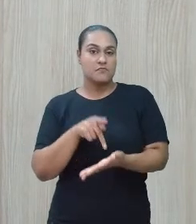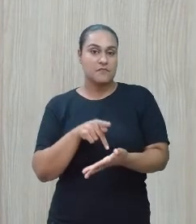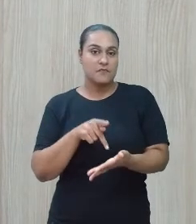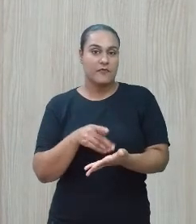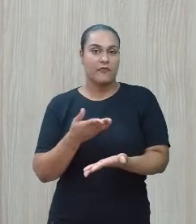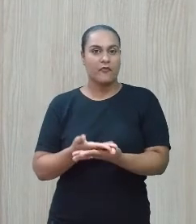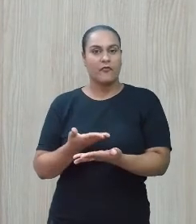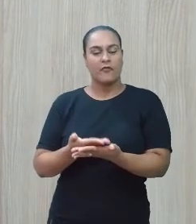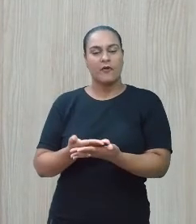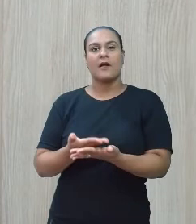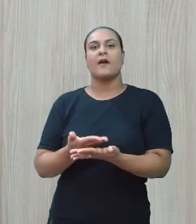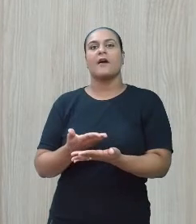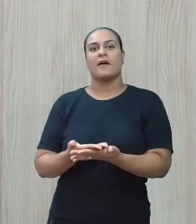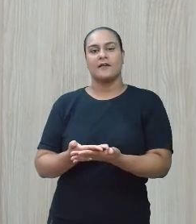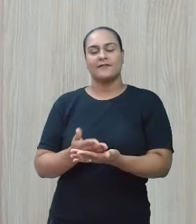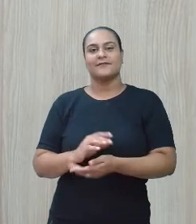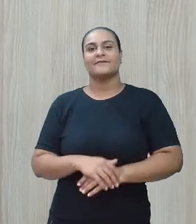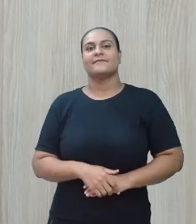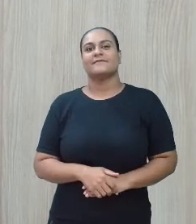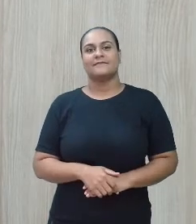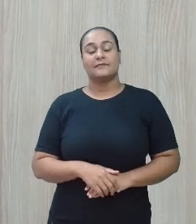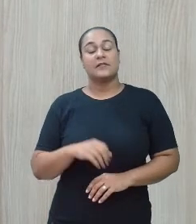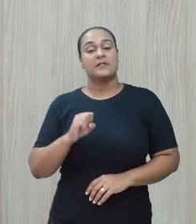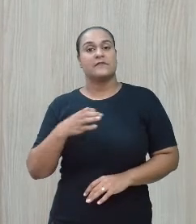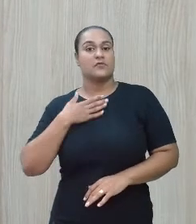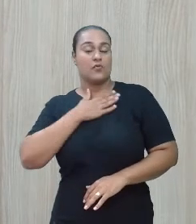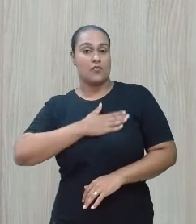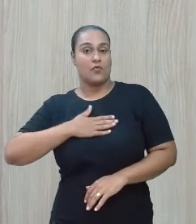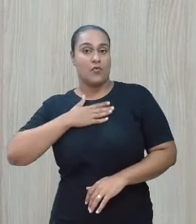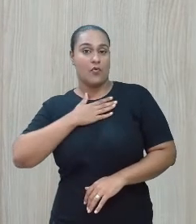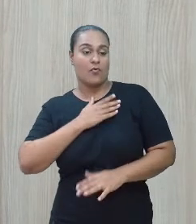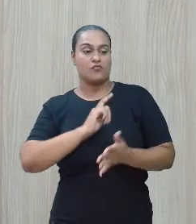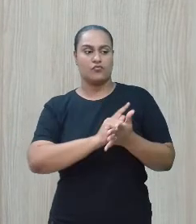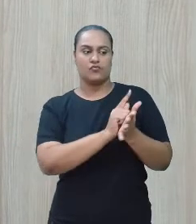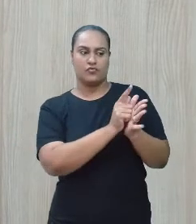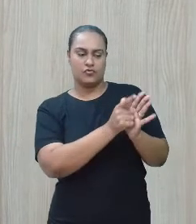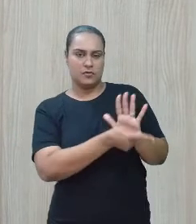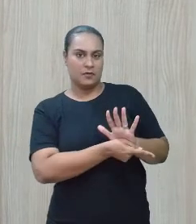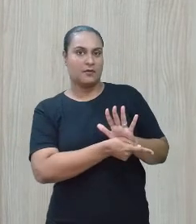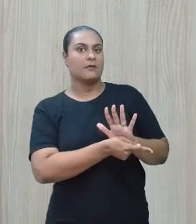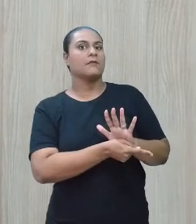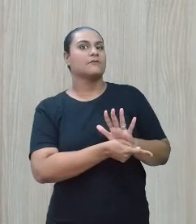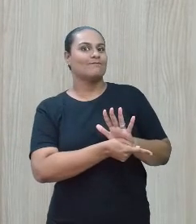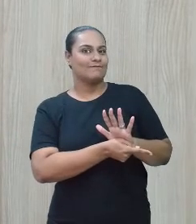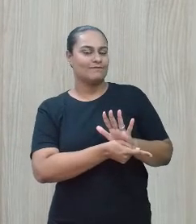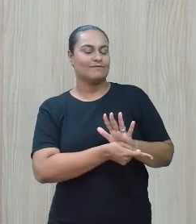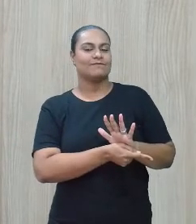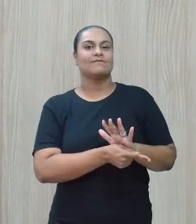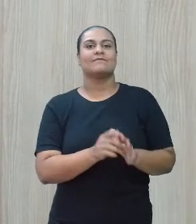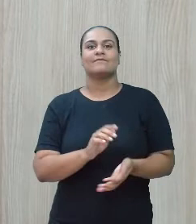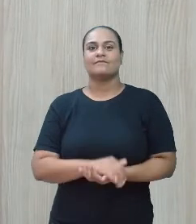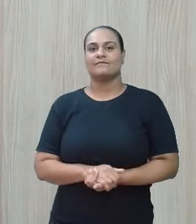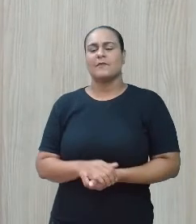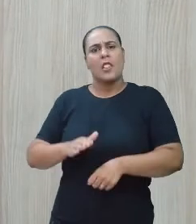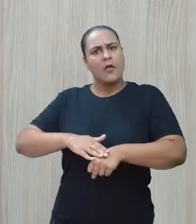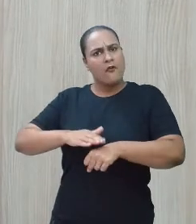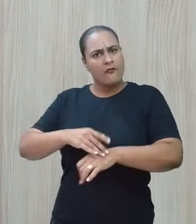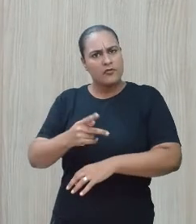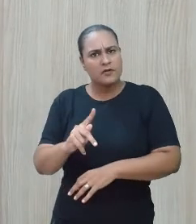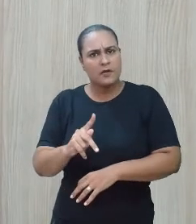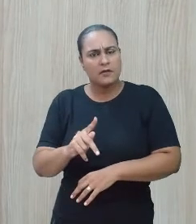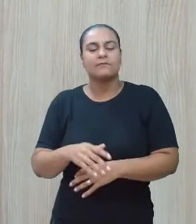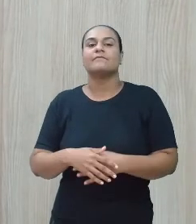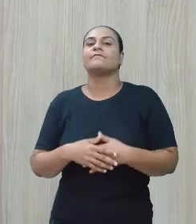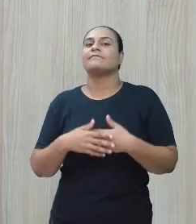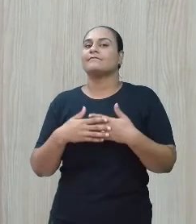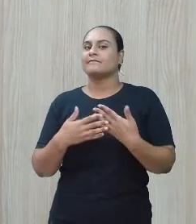alguma experiência com a charge, se vocês gostam do gênero, se vocês já produziram, narrem aí, contem a historinha de vocês no